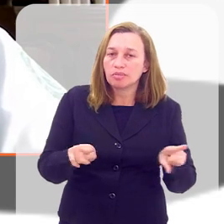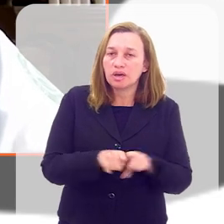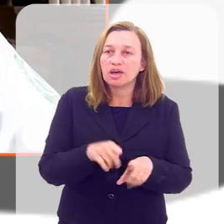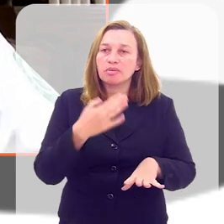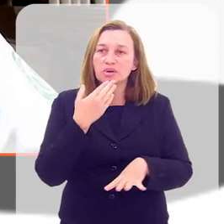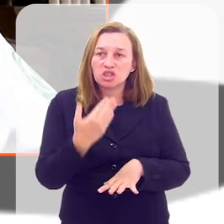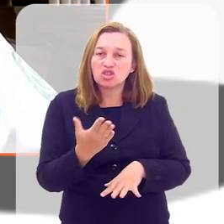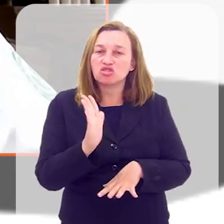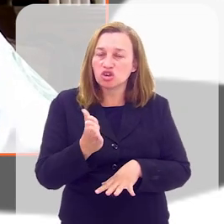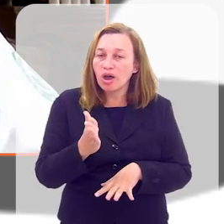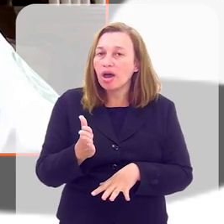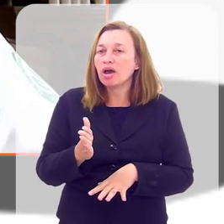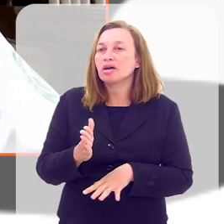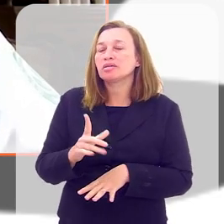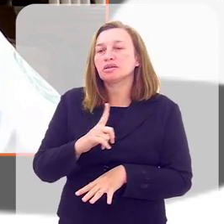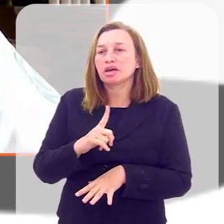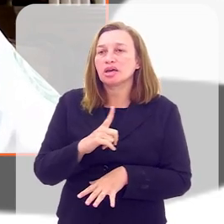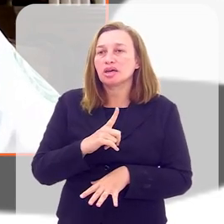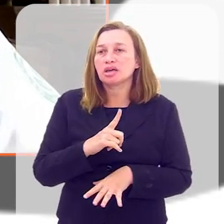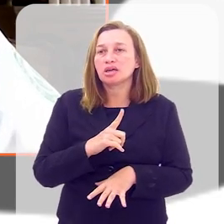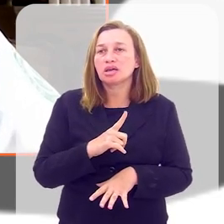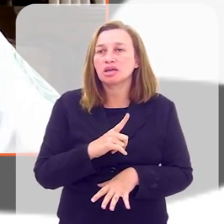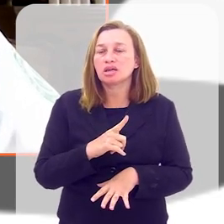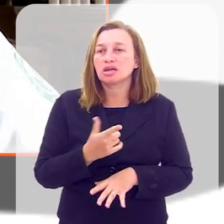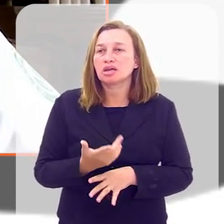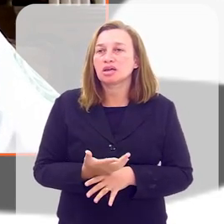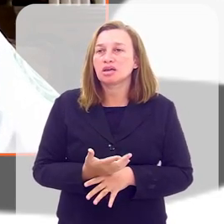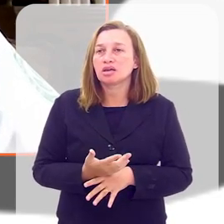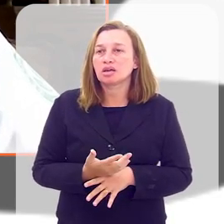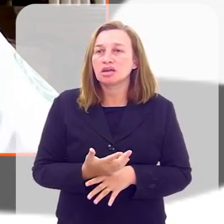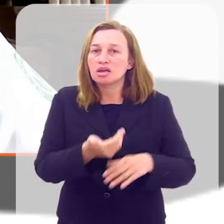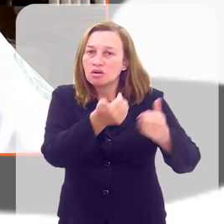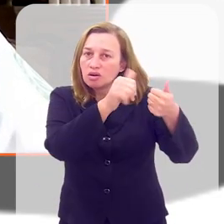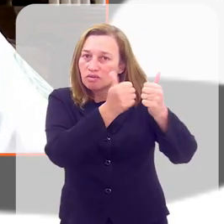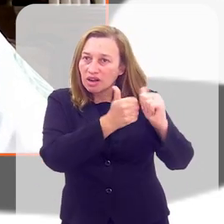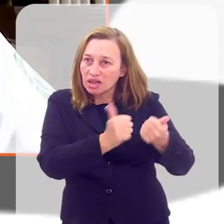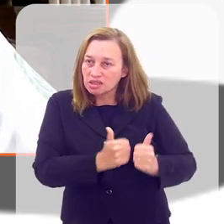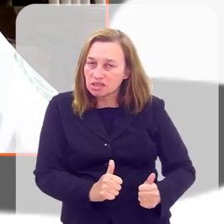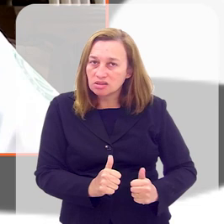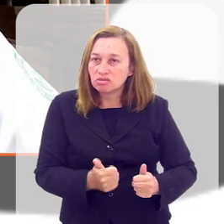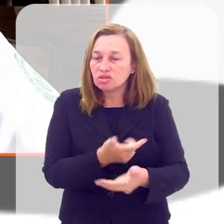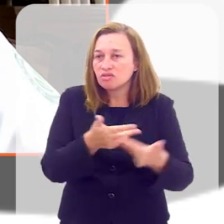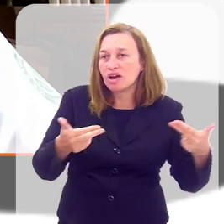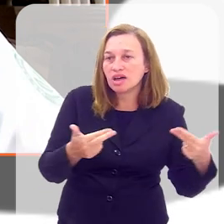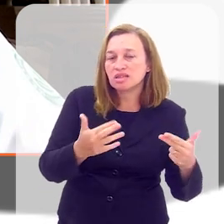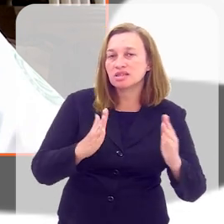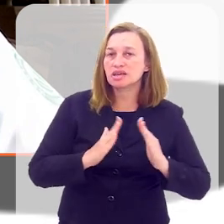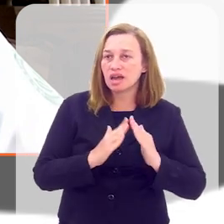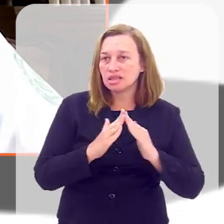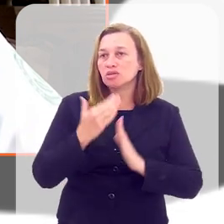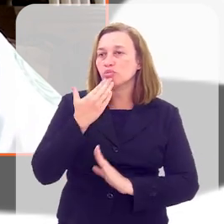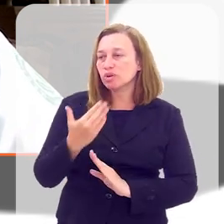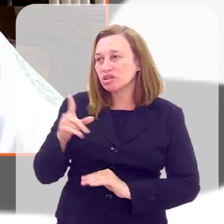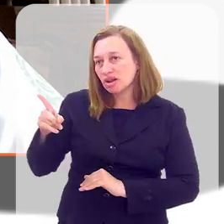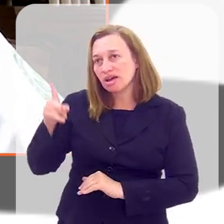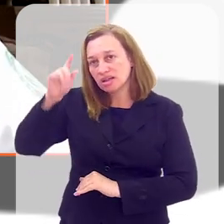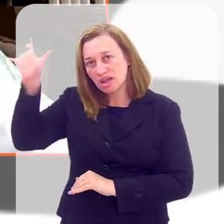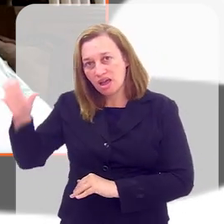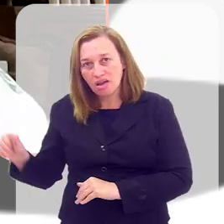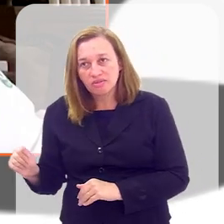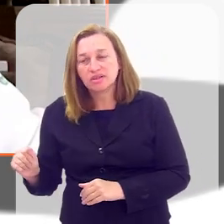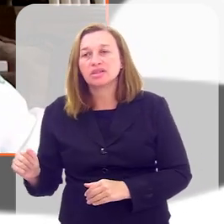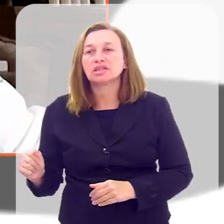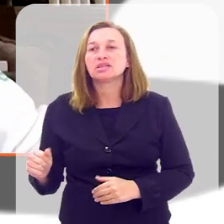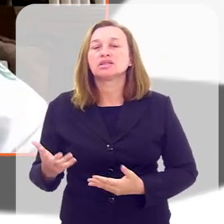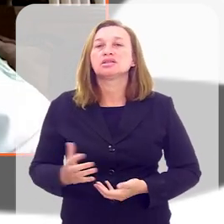também já tem muito pedido para isso né consulta para execução de casas milhares de casas